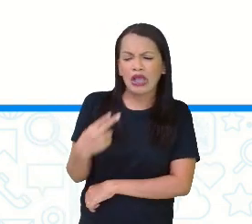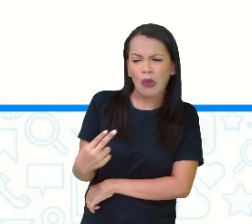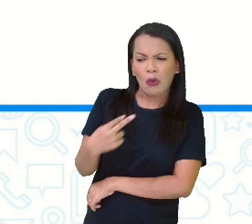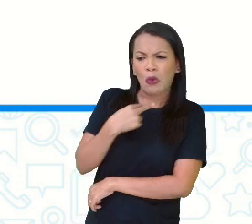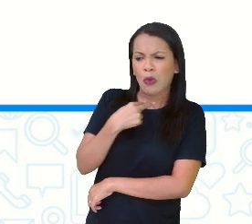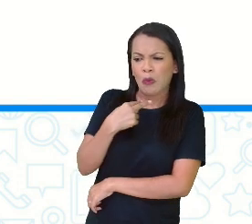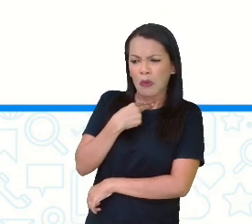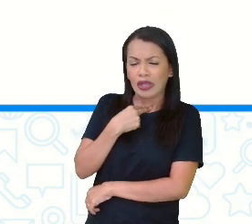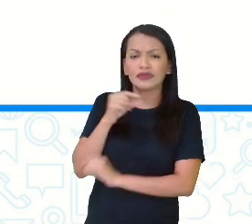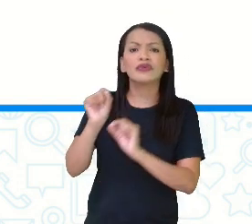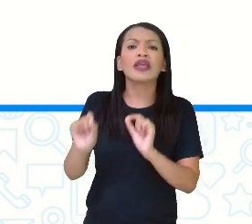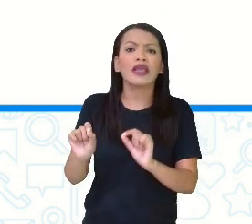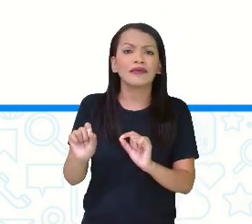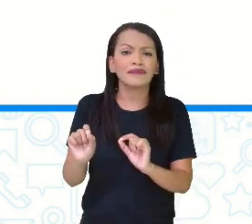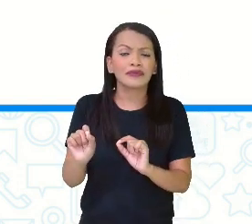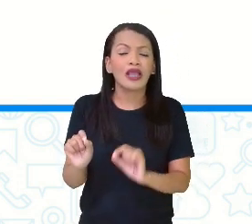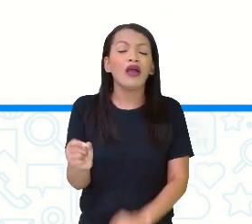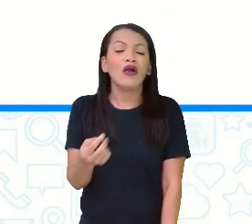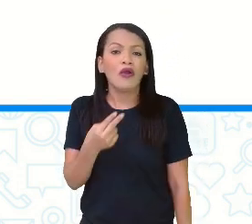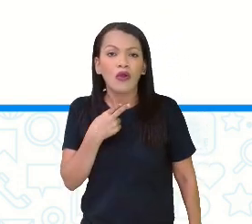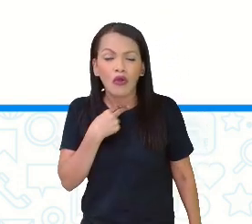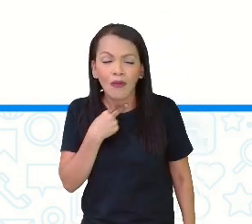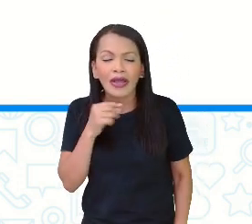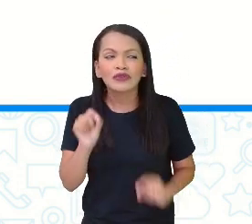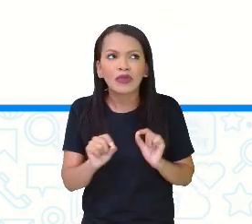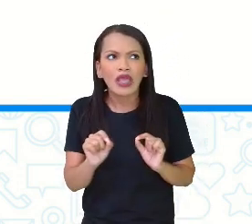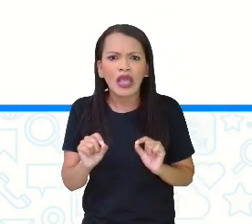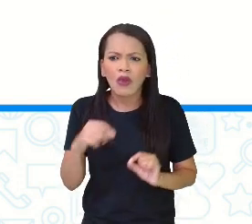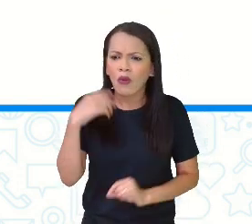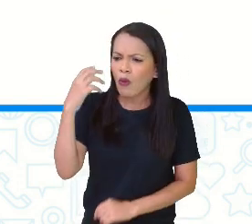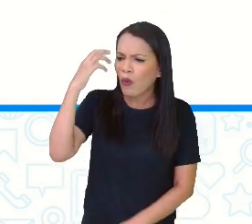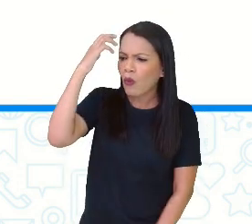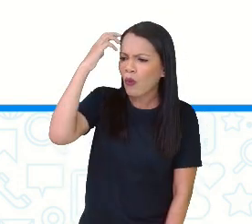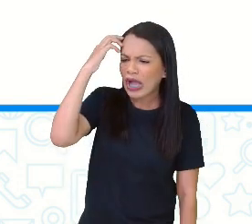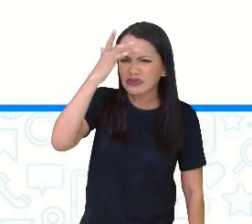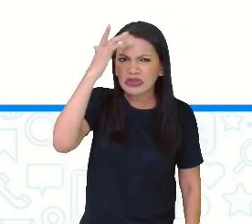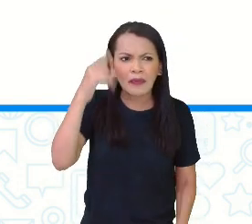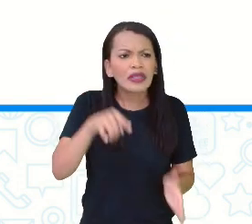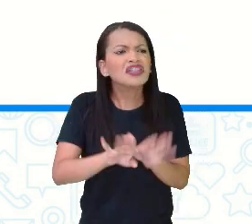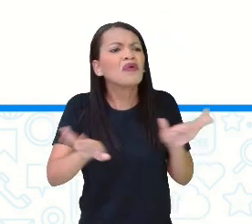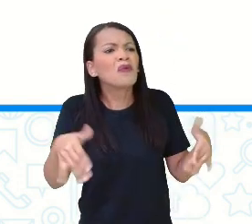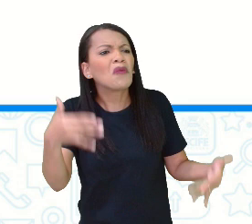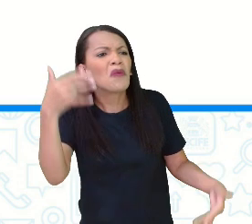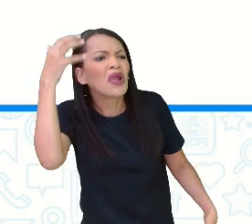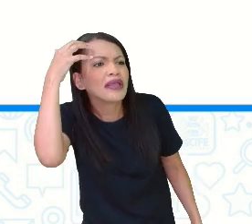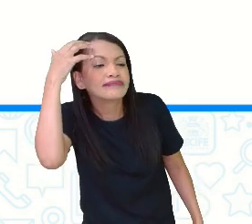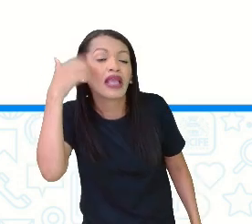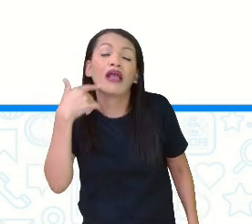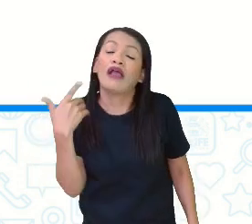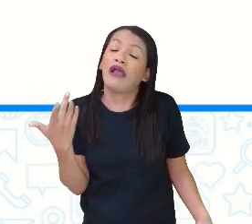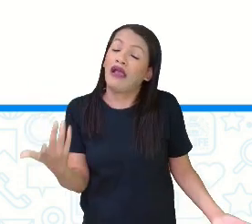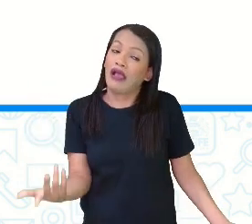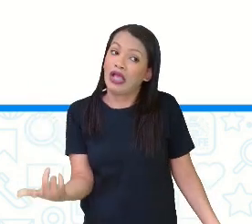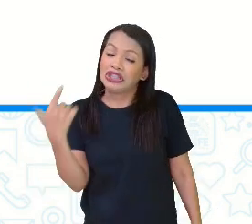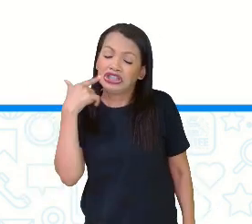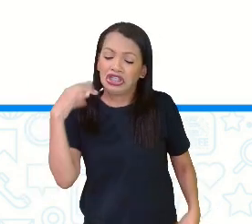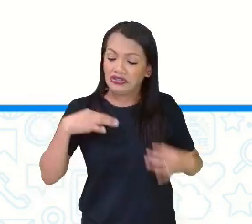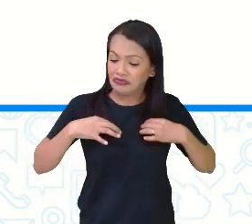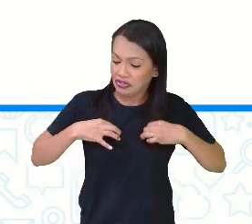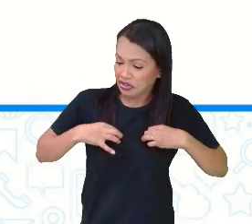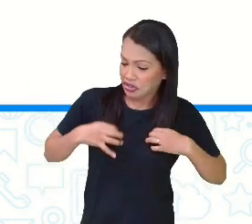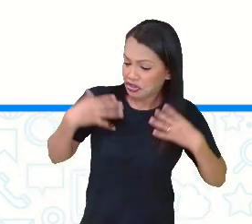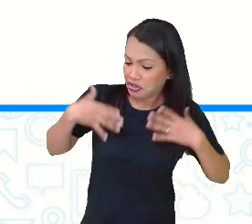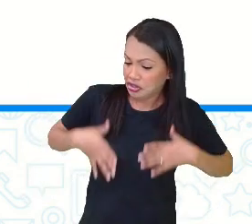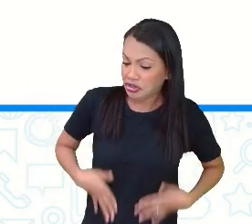coisa. O rei está se vestindo. Na cidade em que vivia, a vida era muito alegre. Todos os dias